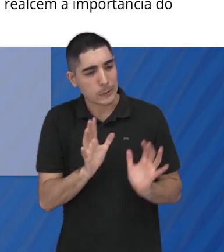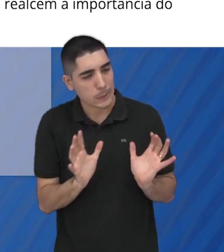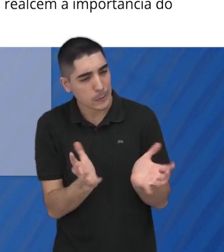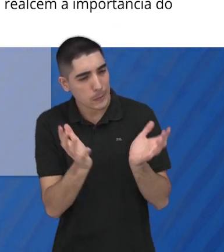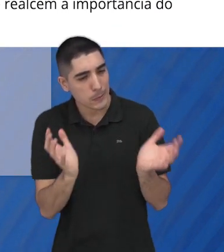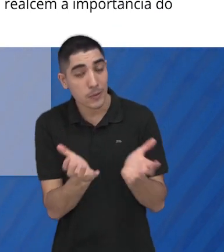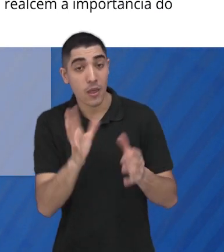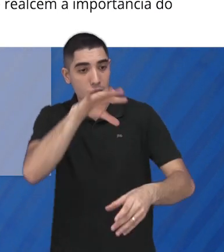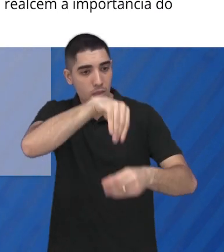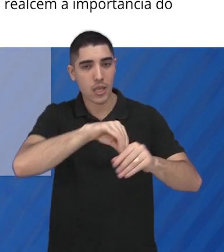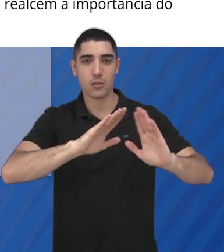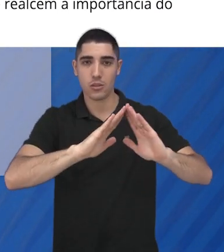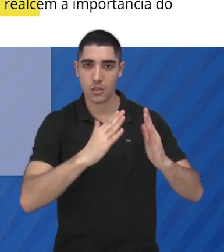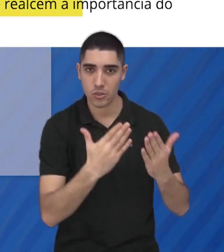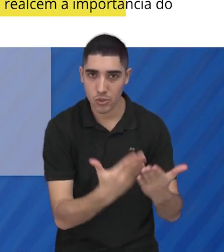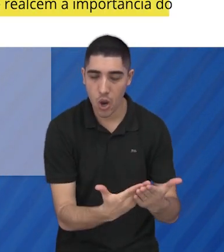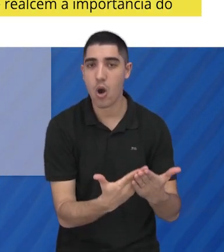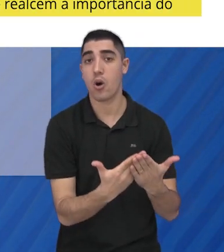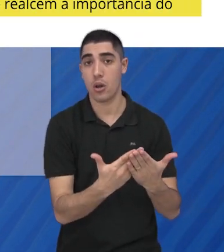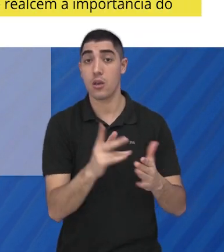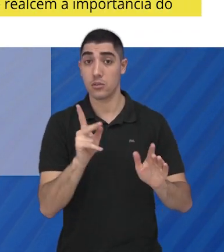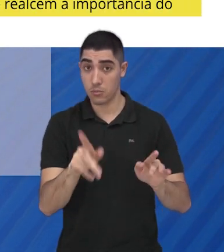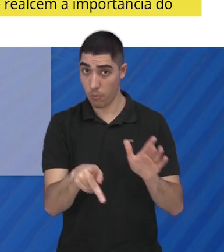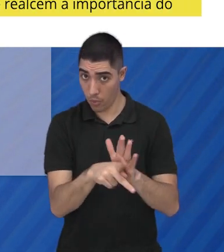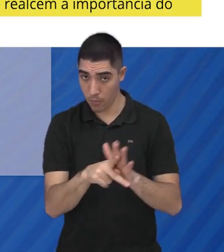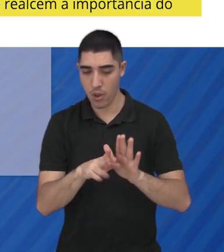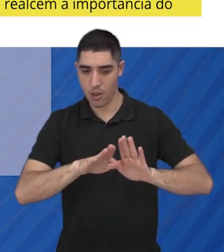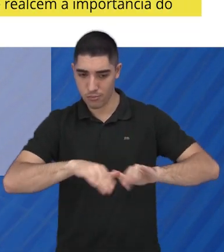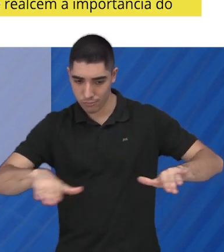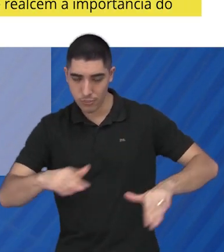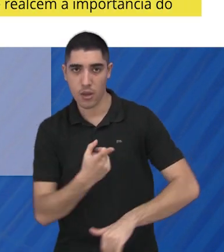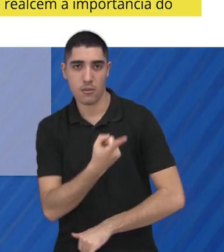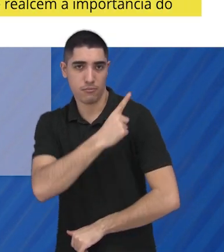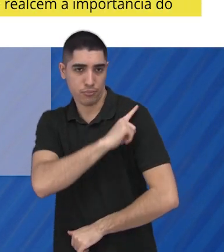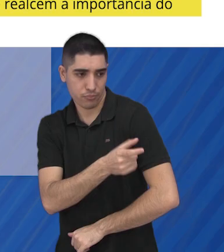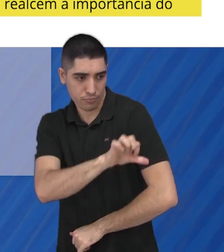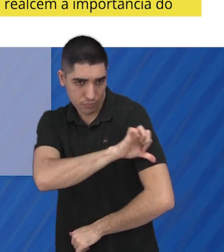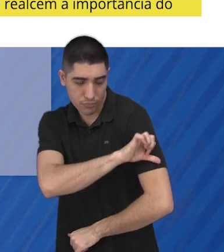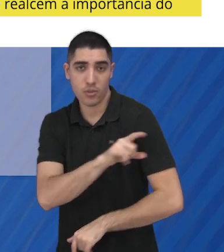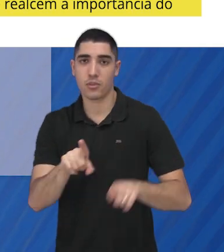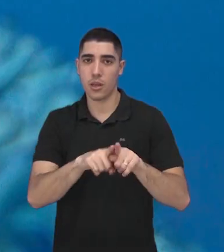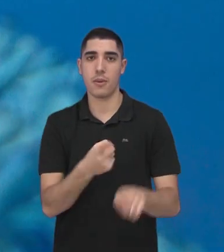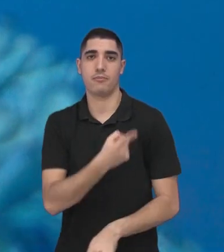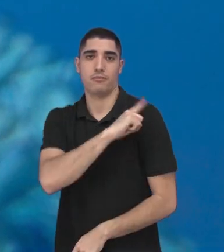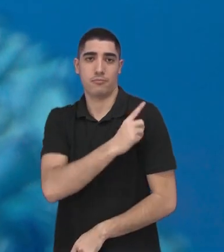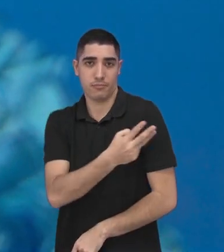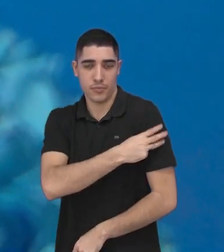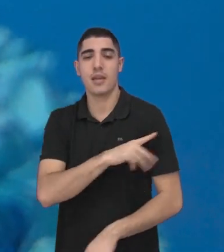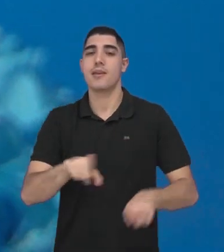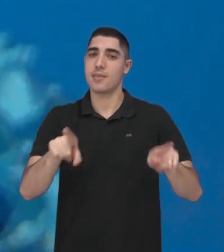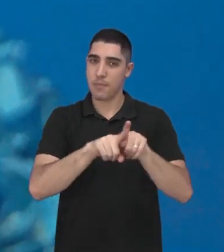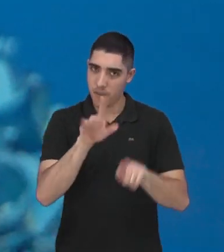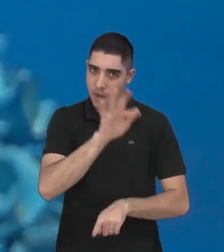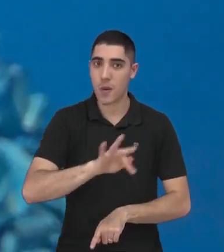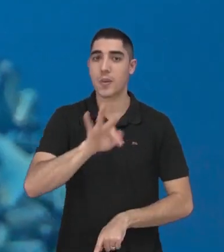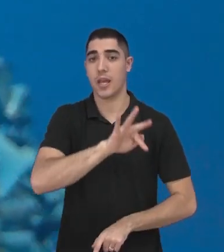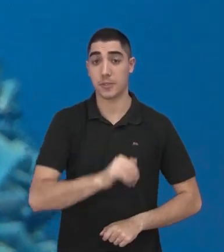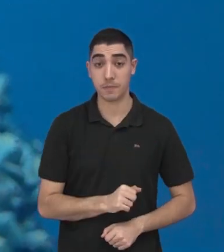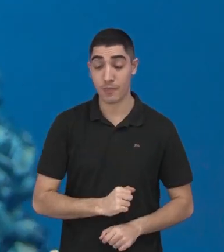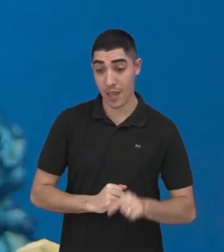cultura popular nas instituições de ensino nos níveis primário, médio e superior. Datas como